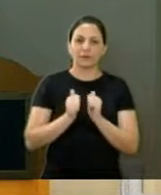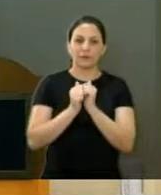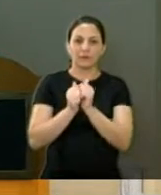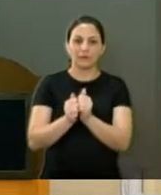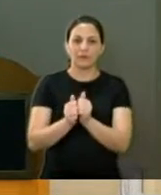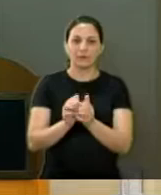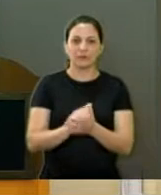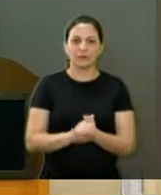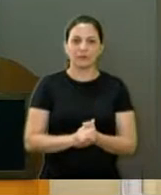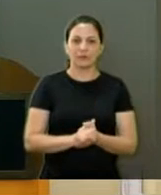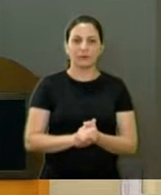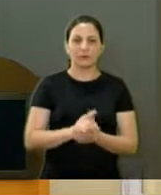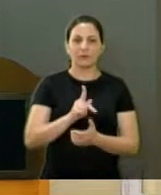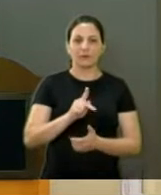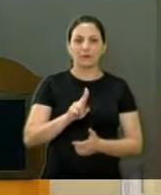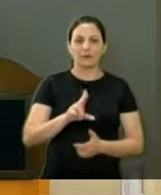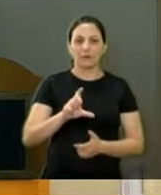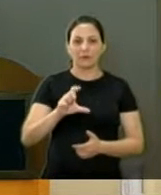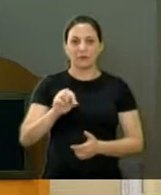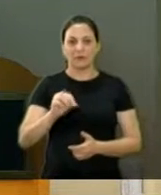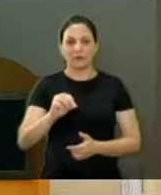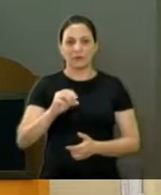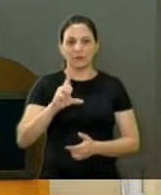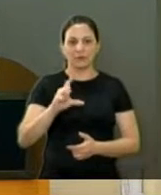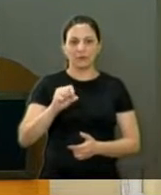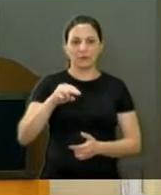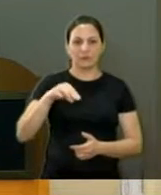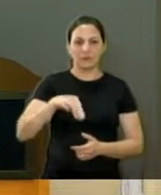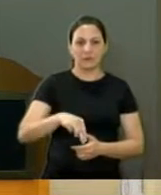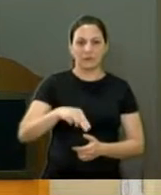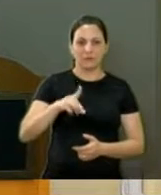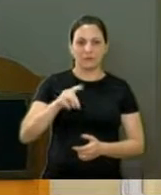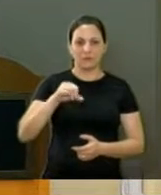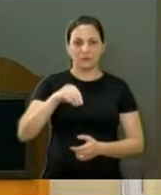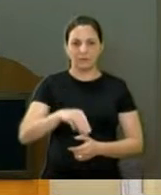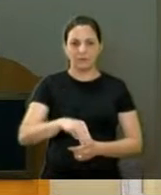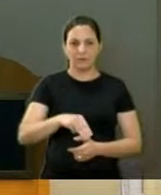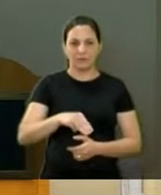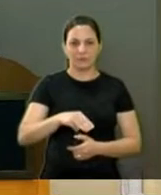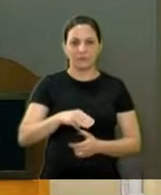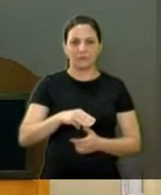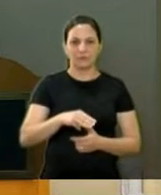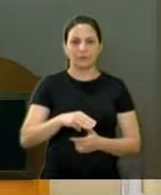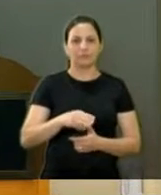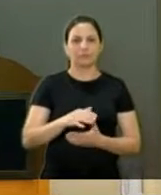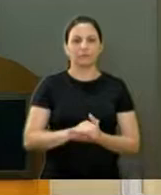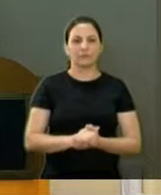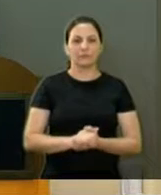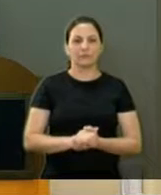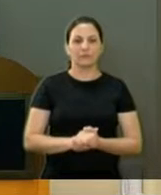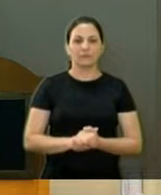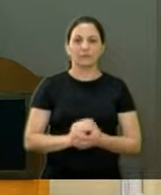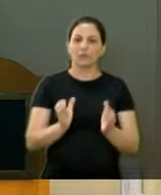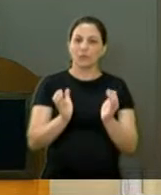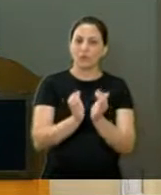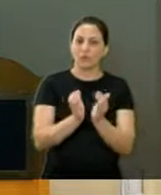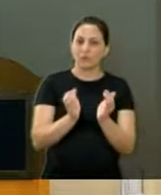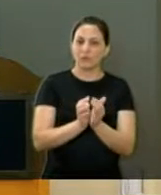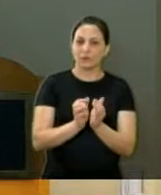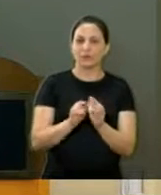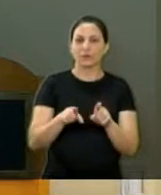o paulão vandinho desculpa para o tema que só muita resistência do adversário